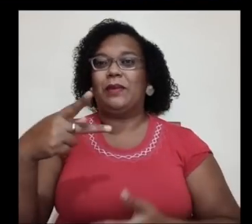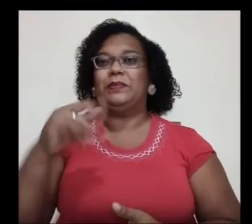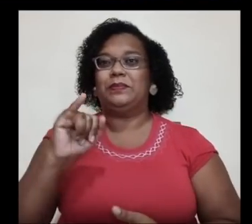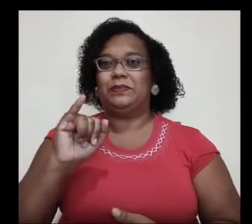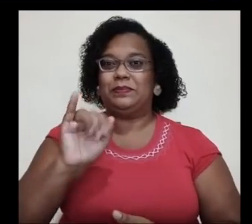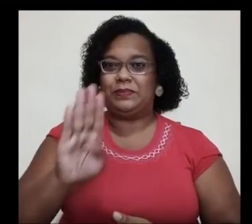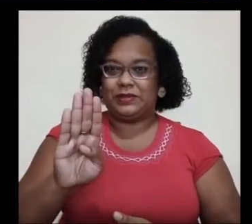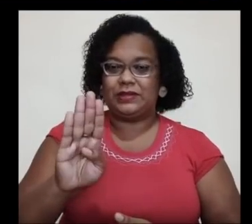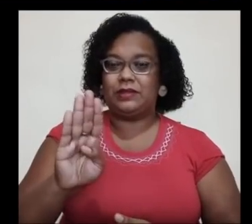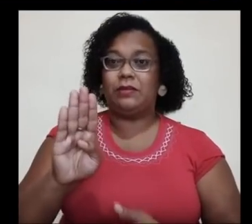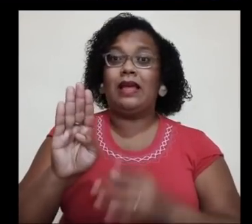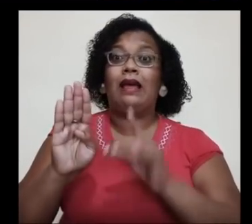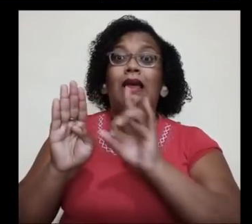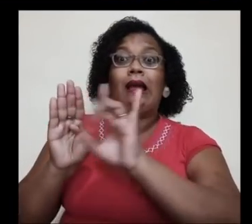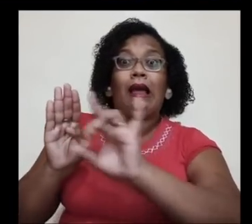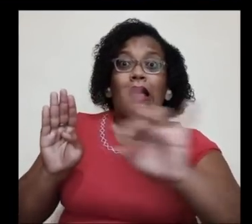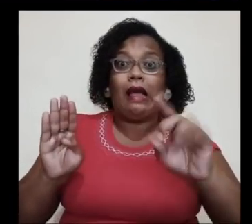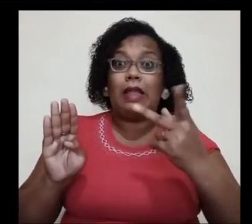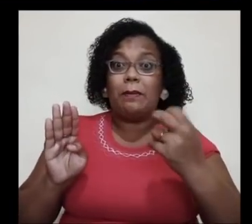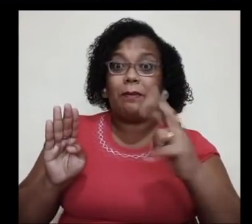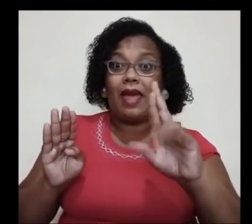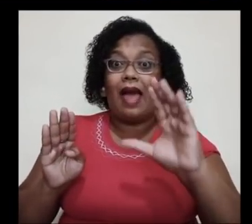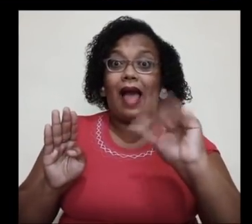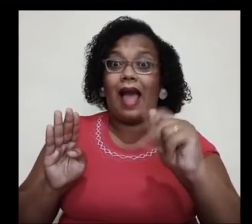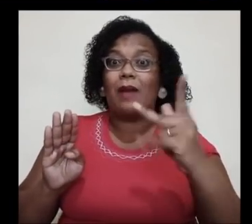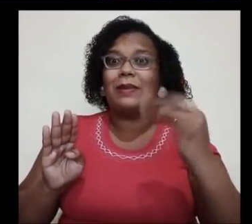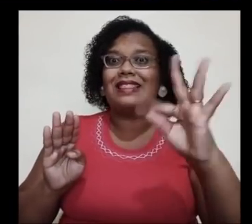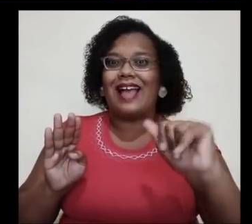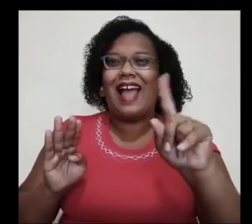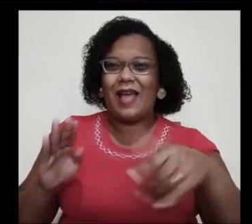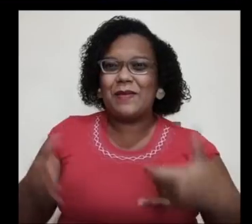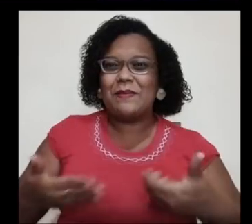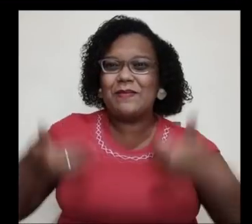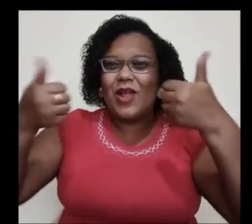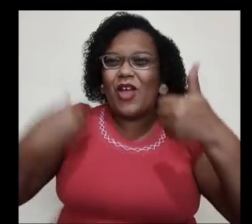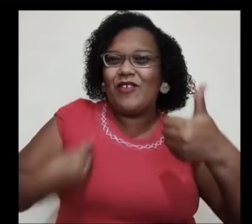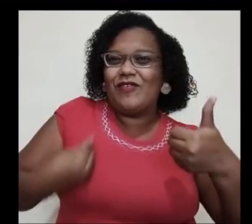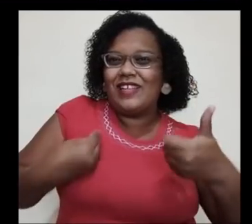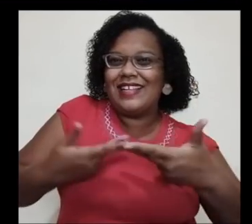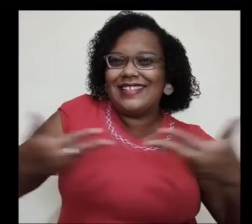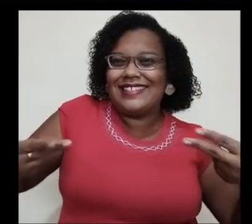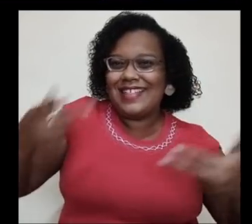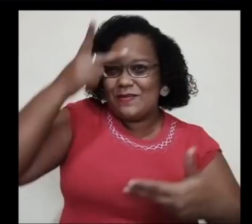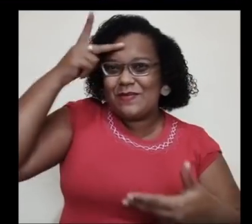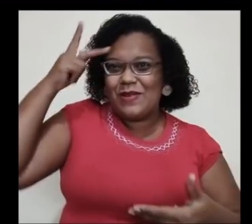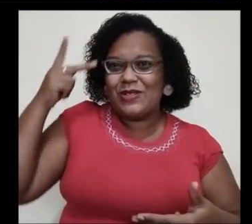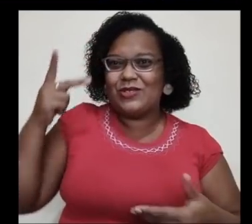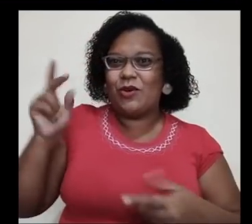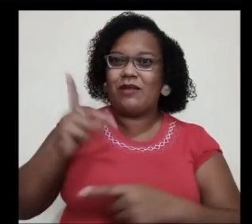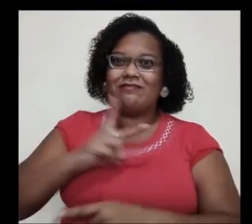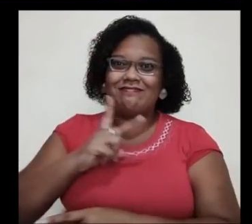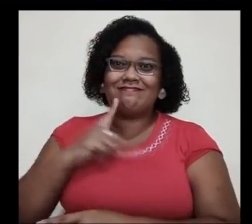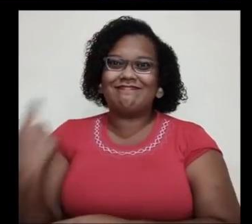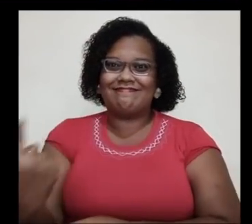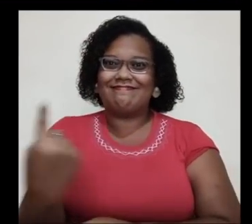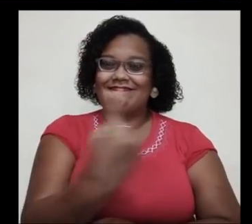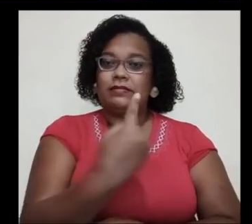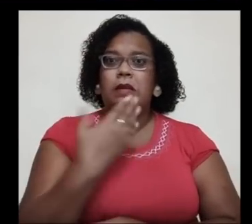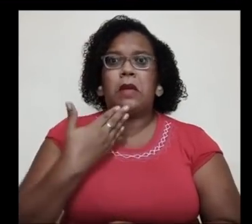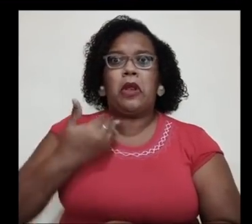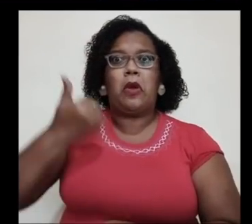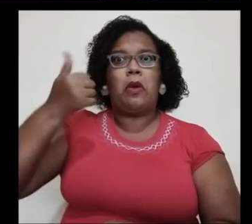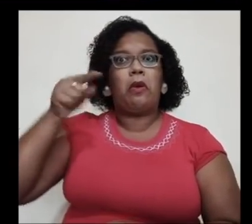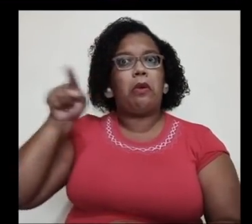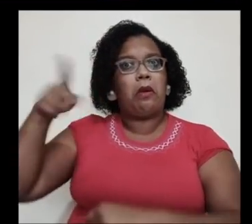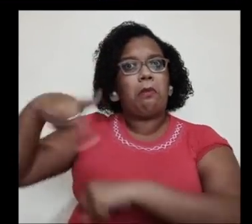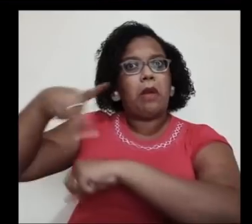riqueza das pessoas individualmente, melhorou muito na Coreia do Sul, mas a China teve um crescimento exponencial no seu PIB. Isso é devido, e